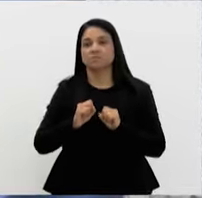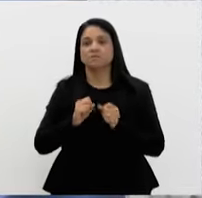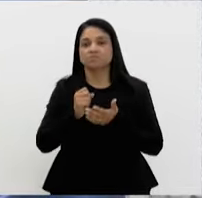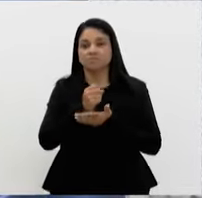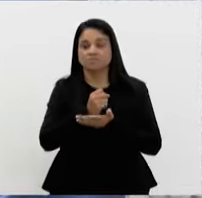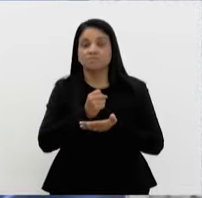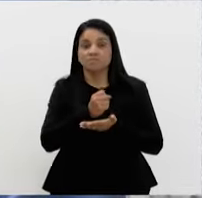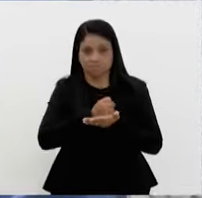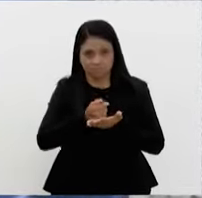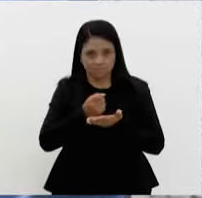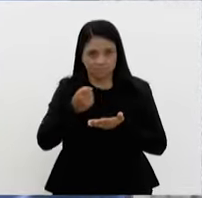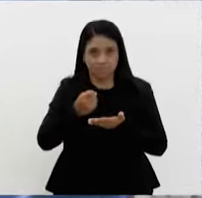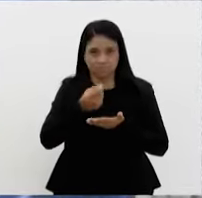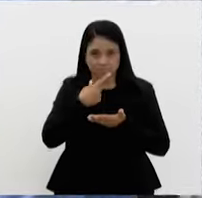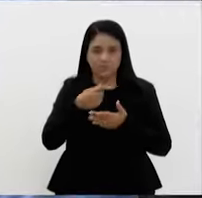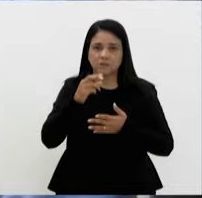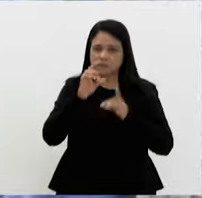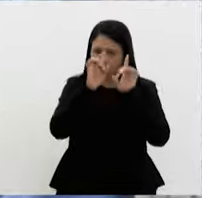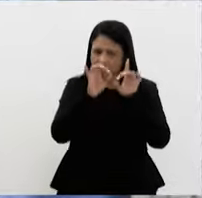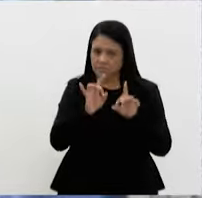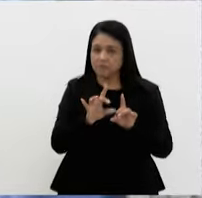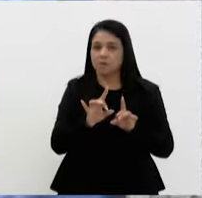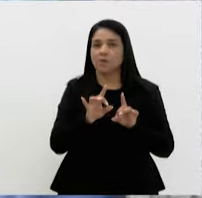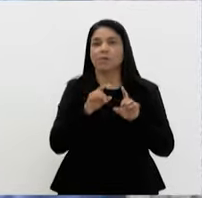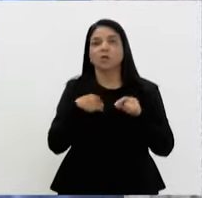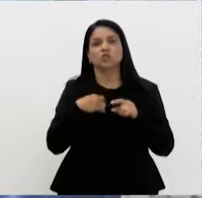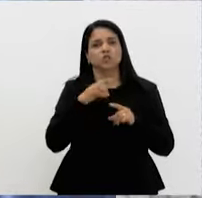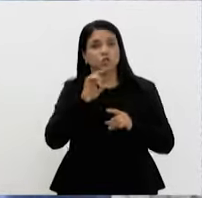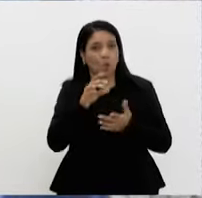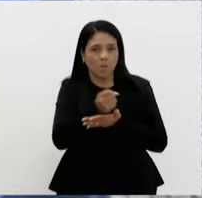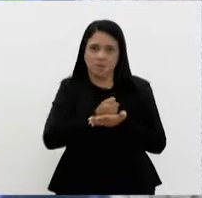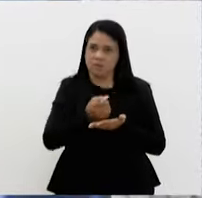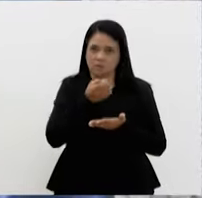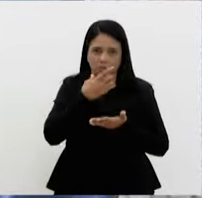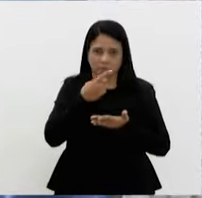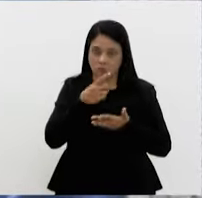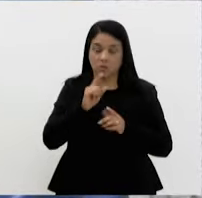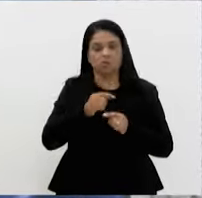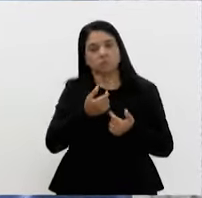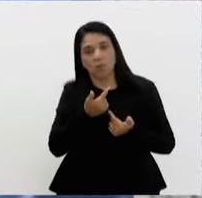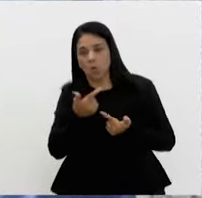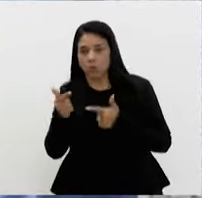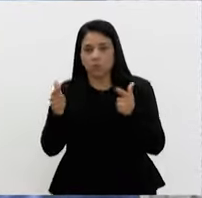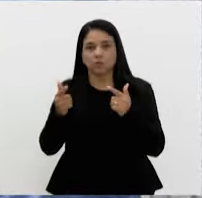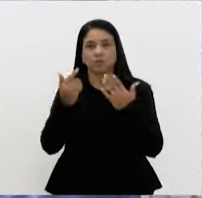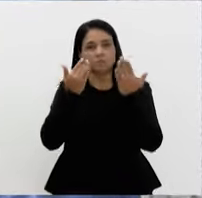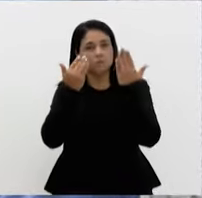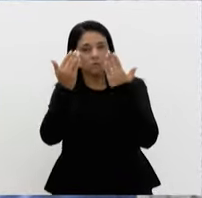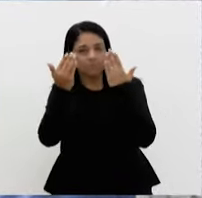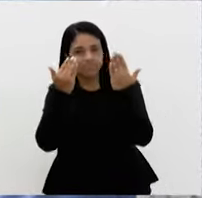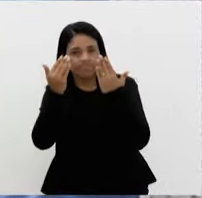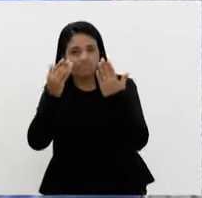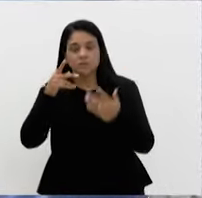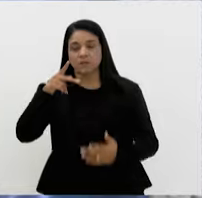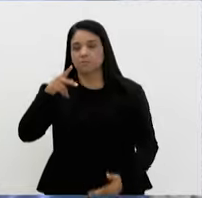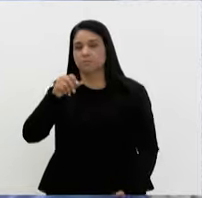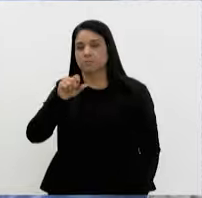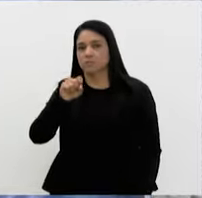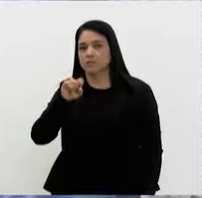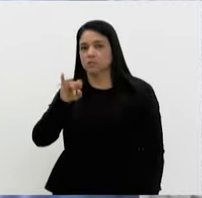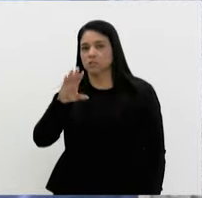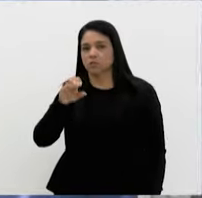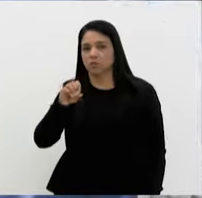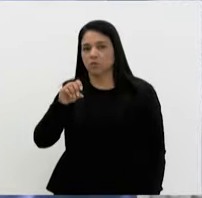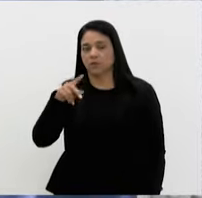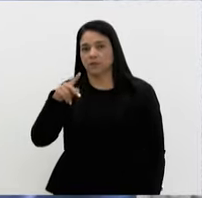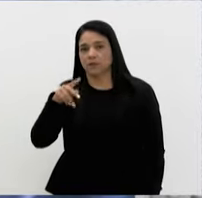importante frisar que não só a medicação acaba tratando o paciente, existem outras formas, como psicoterapia também, tanto para uma quanto para